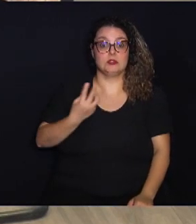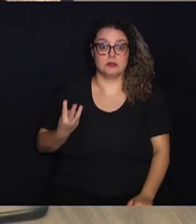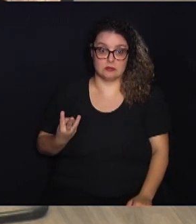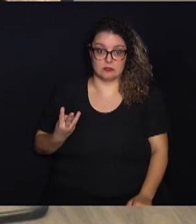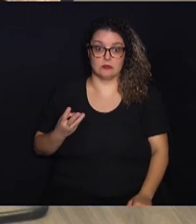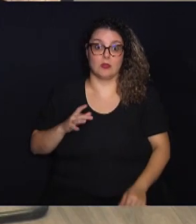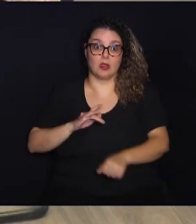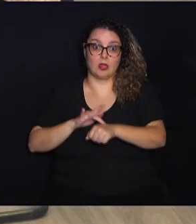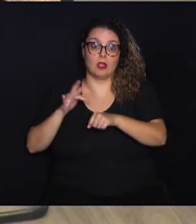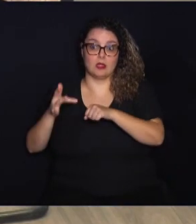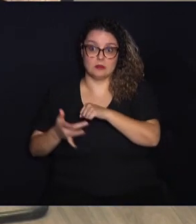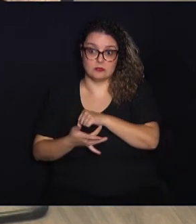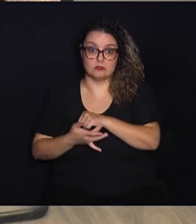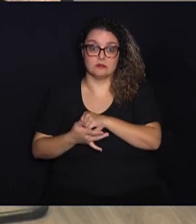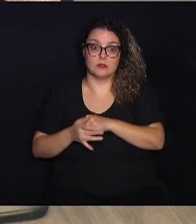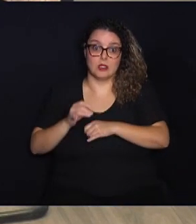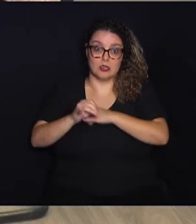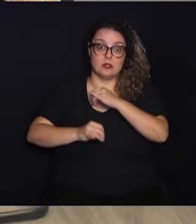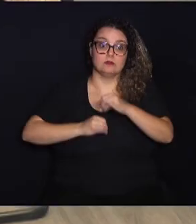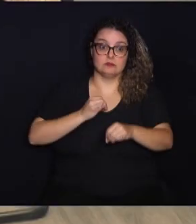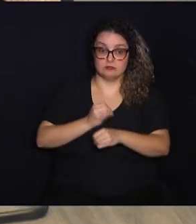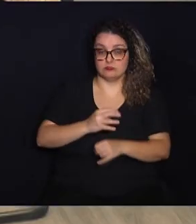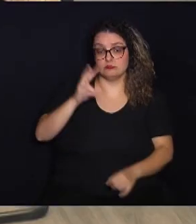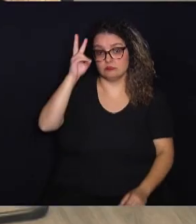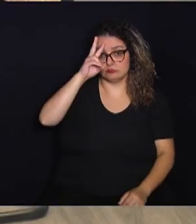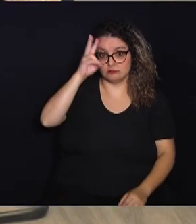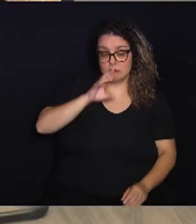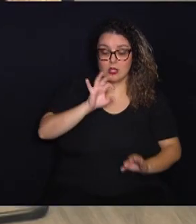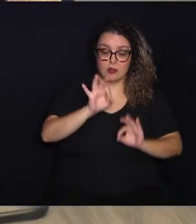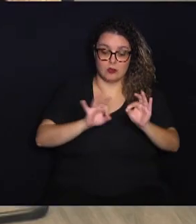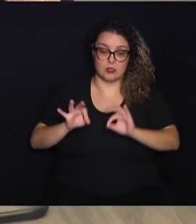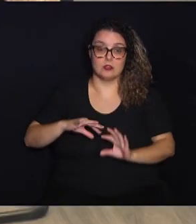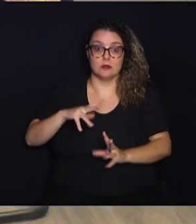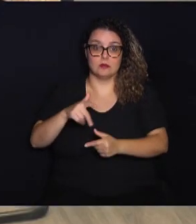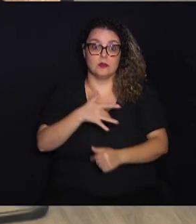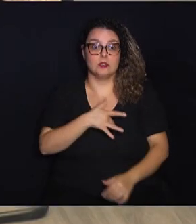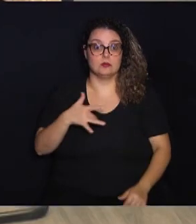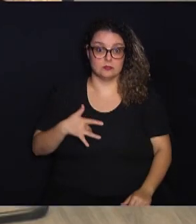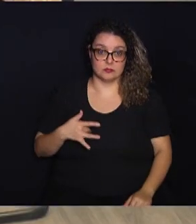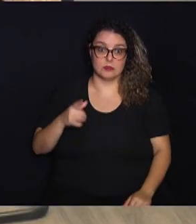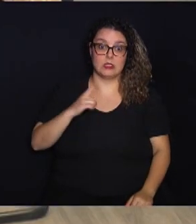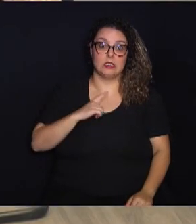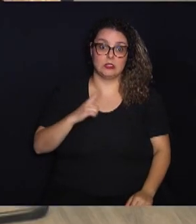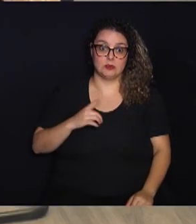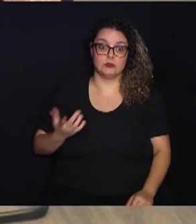redes sociais, à internet, lembrando que a Organização Mundial da Saúde tem aí